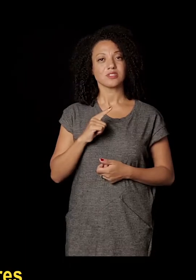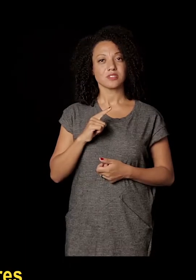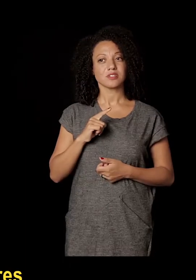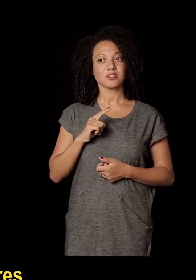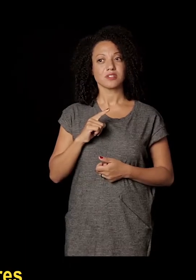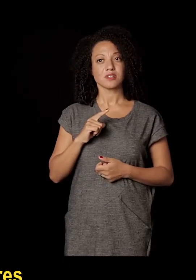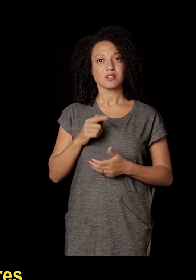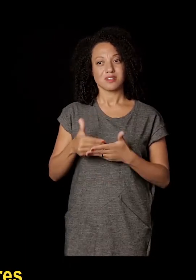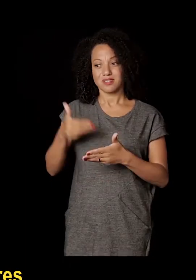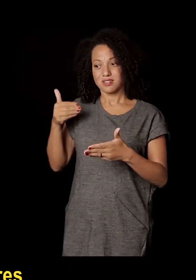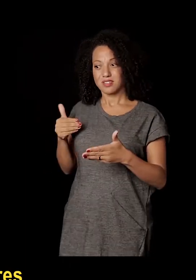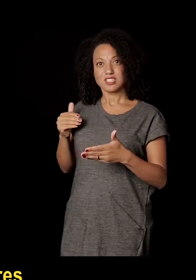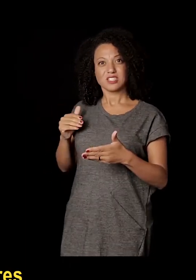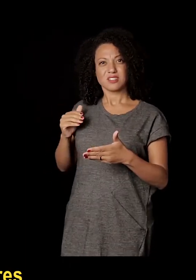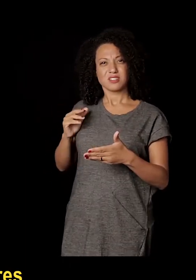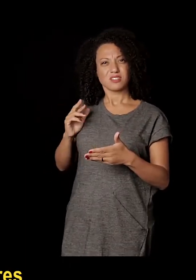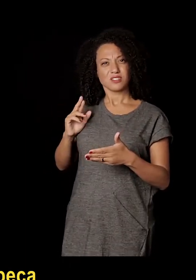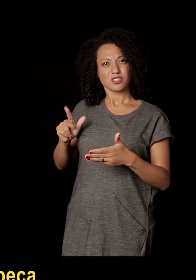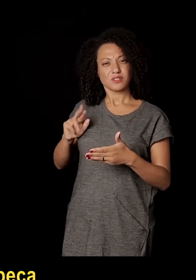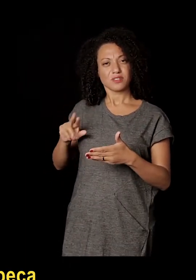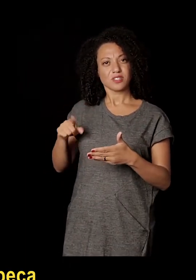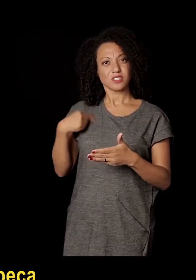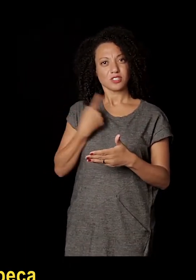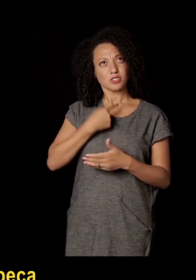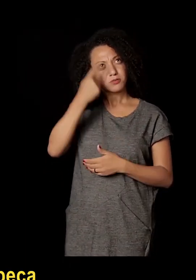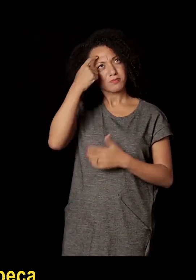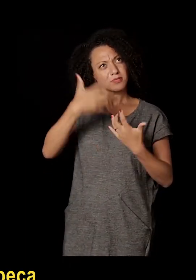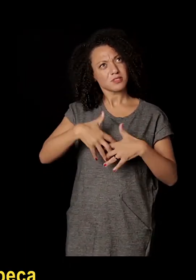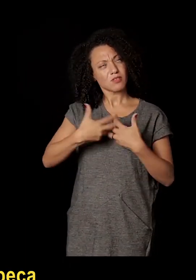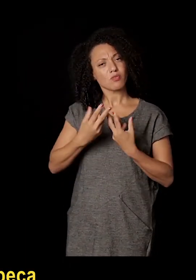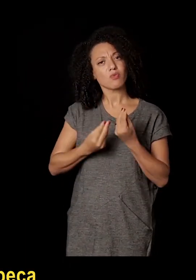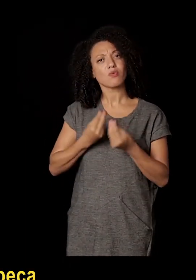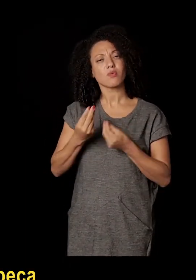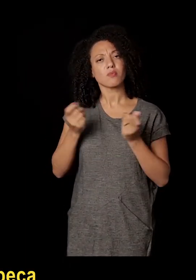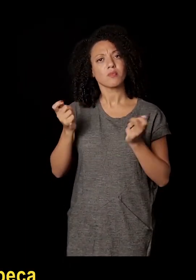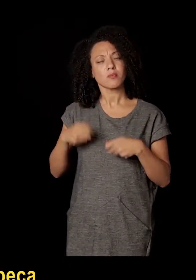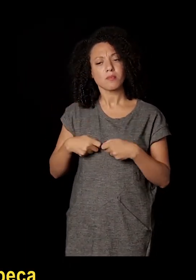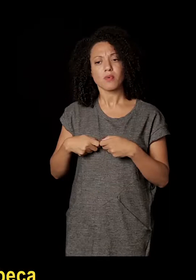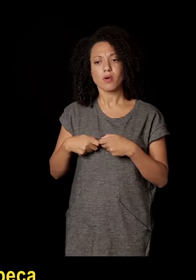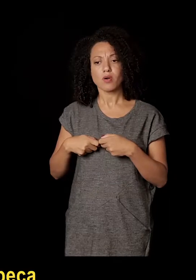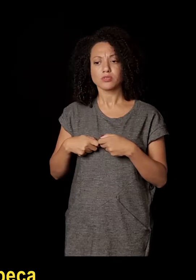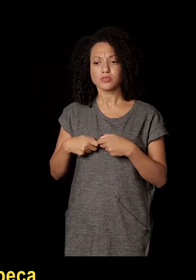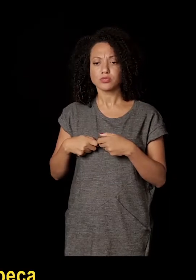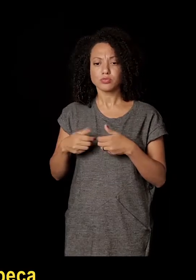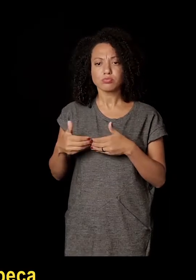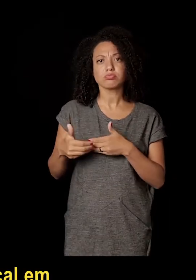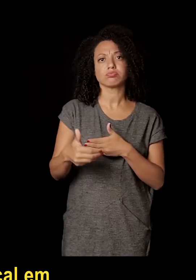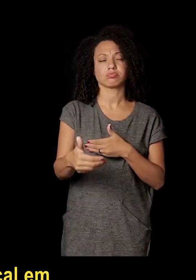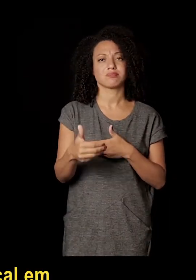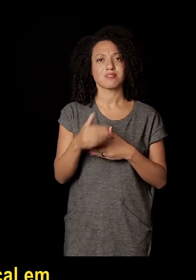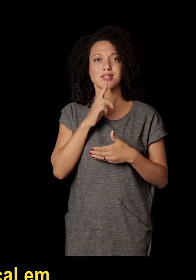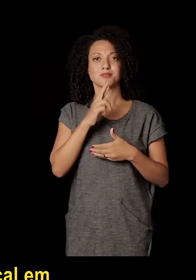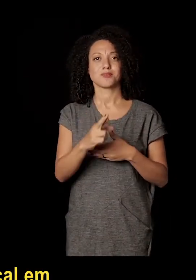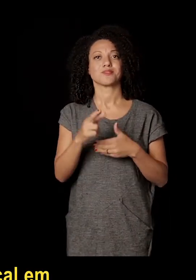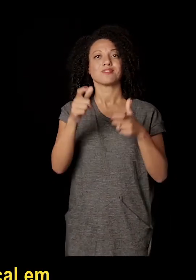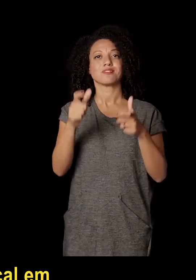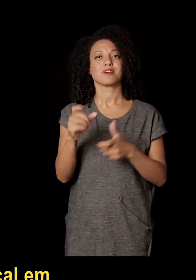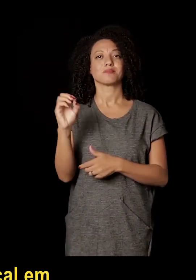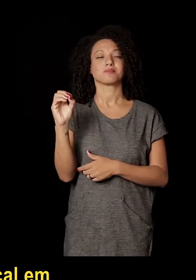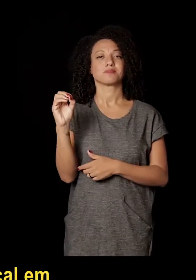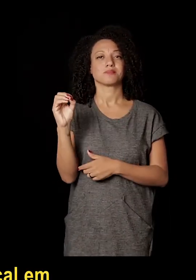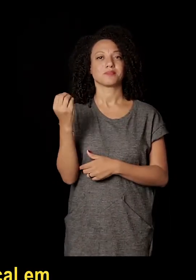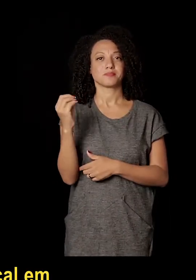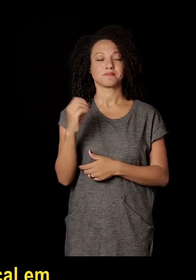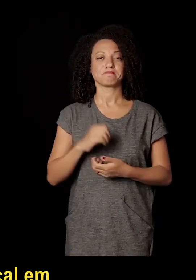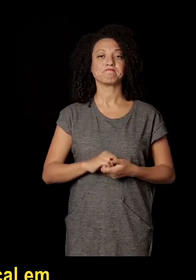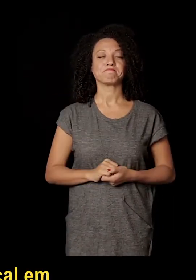essas referências anteriores vinham construindo na cabeça da gente como poderia responder a uma demanda local em